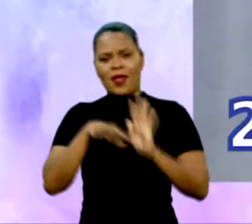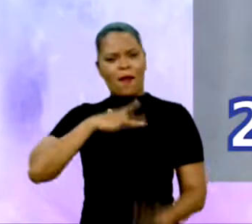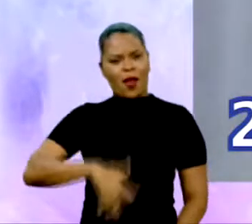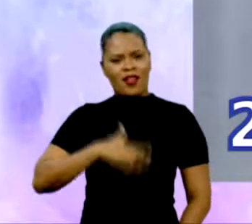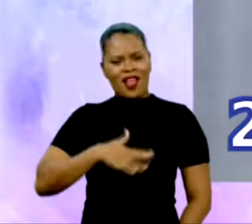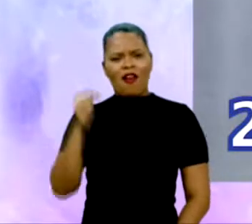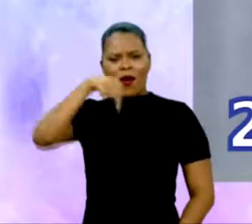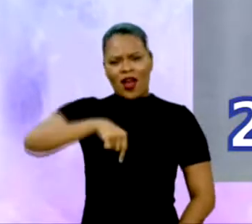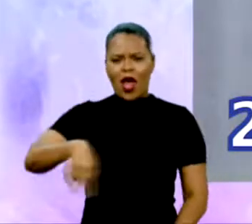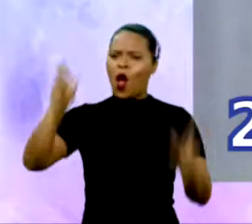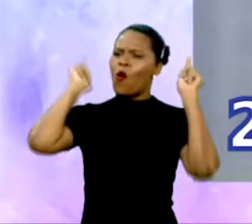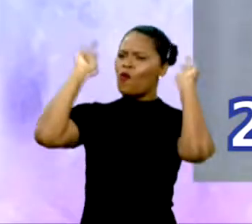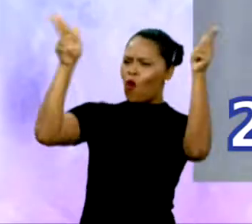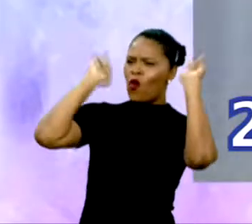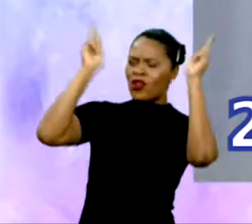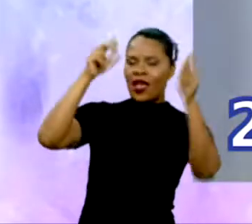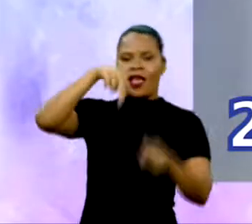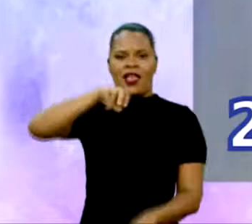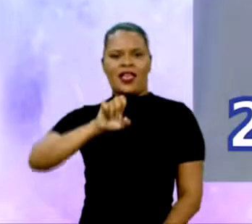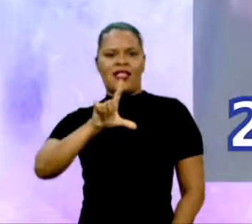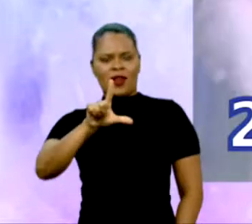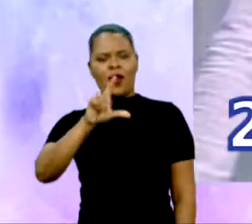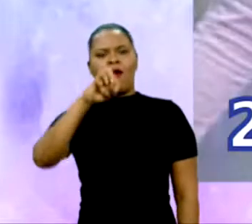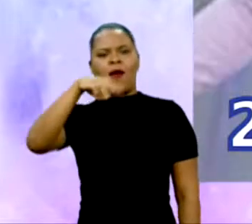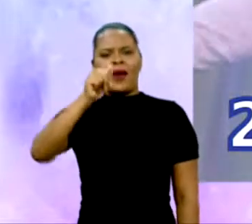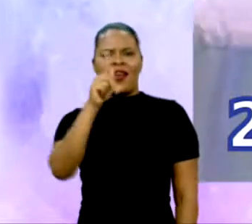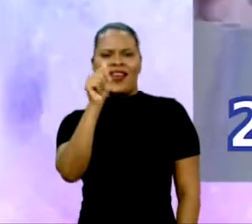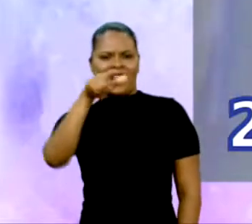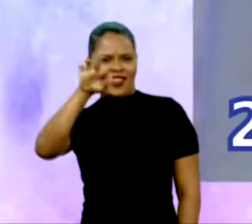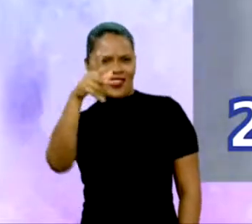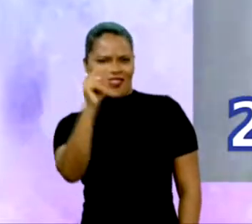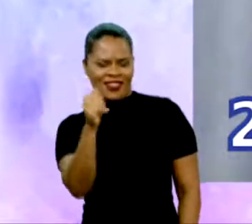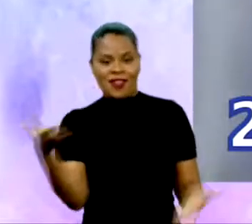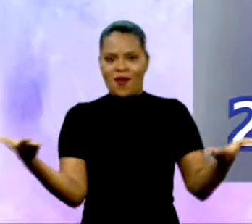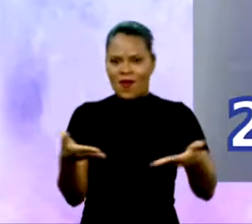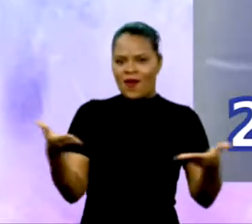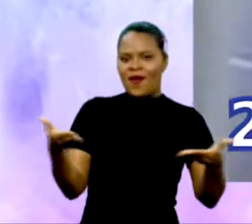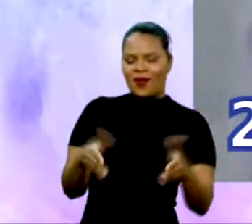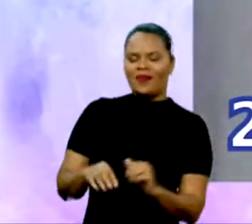agora Léo Magalhães no Algo Mais. Simbora.